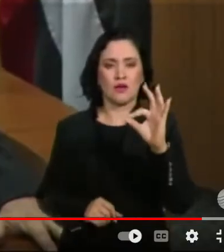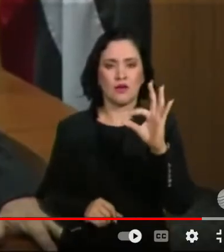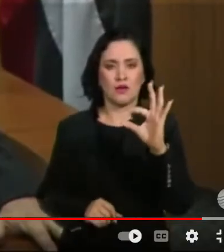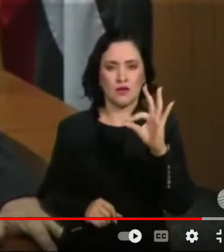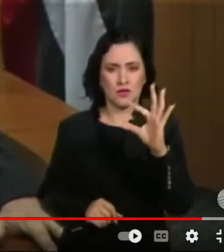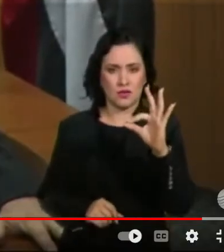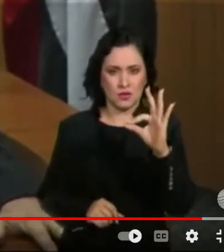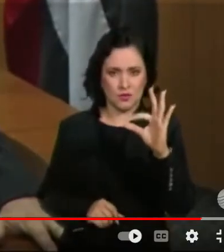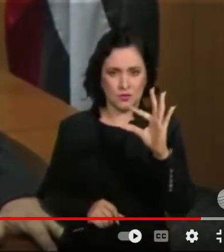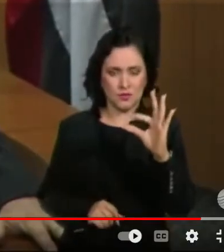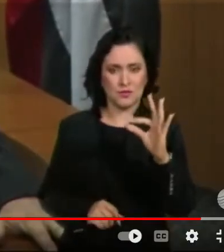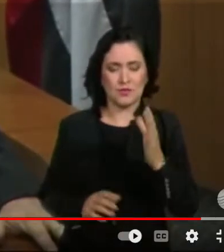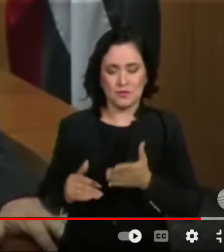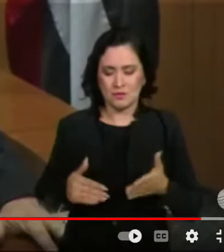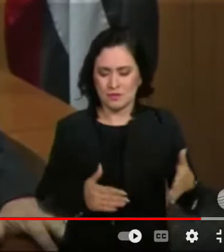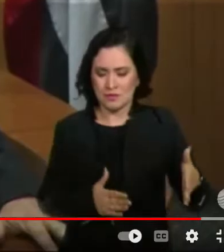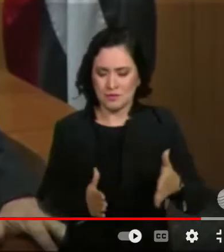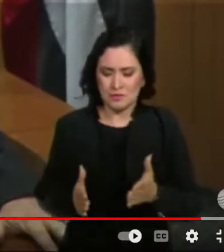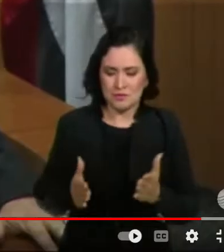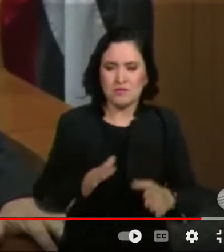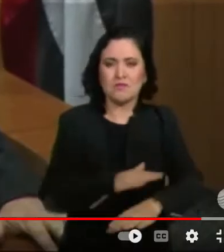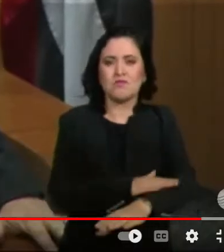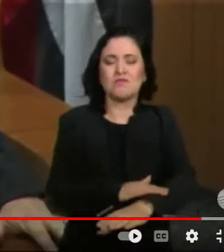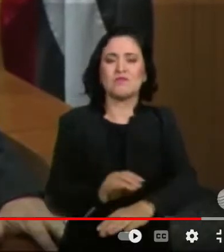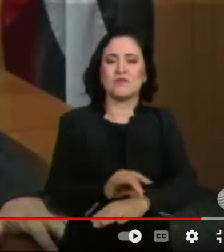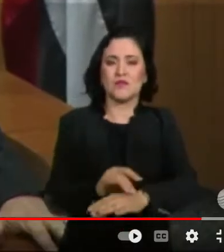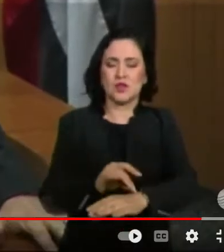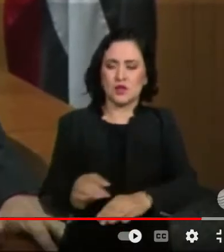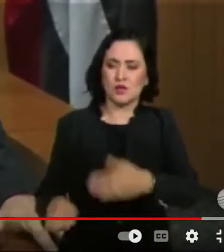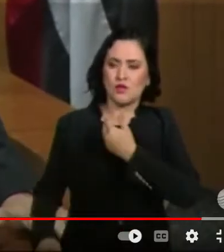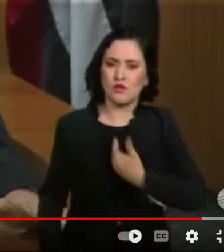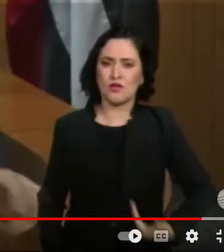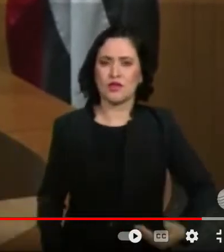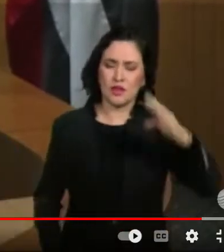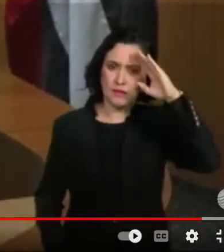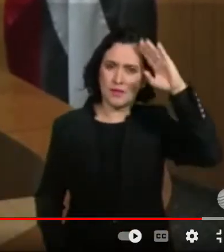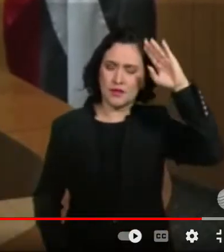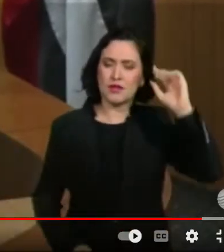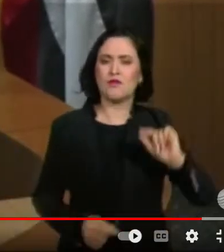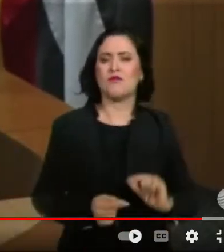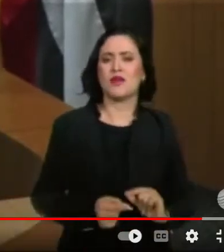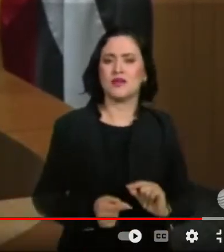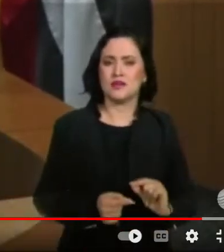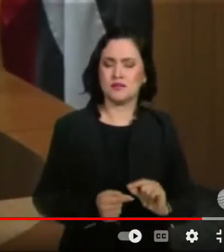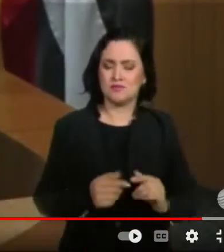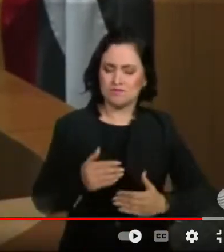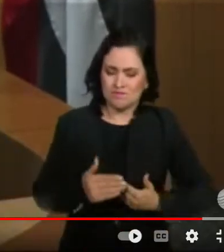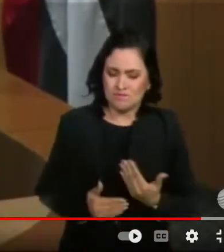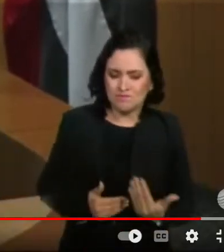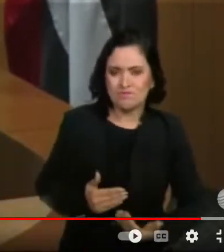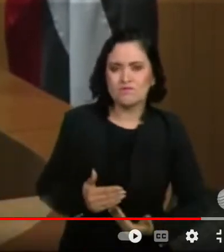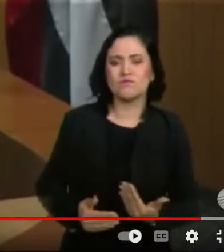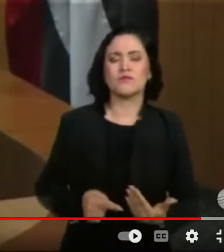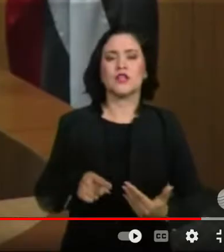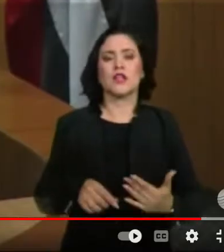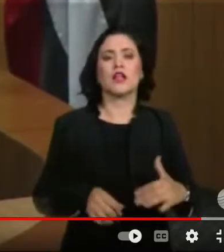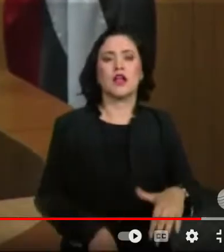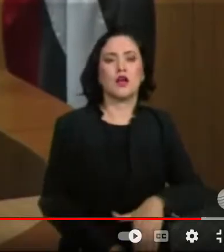pelo governador Carlos Brandão, que tem avançado muito nas ruas